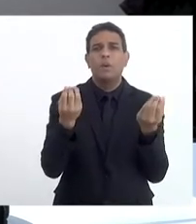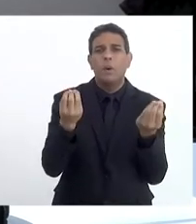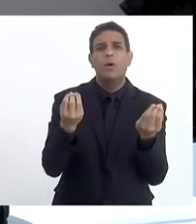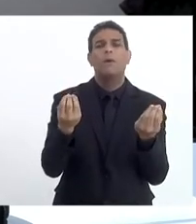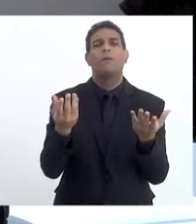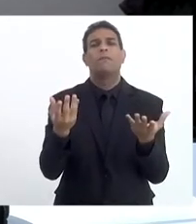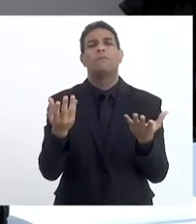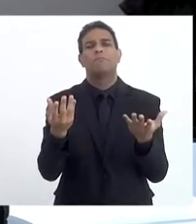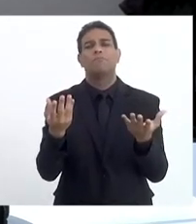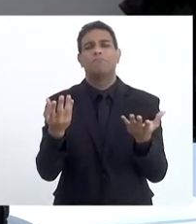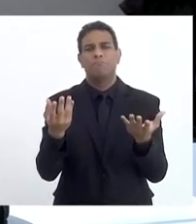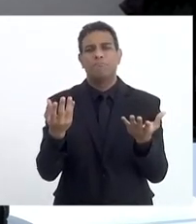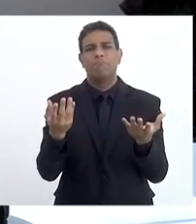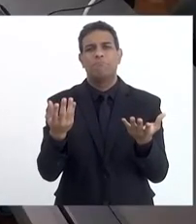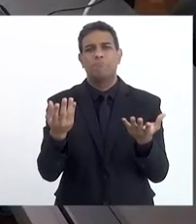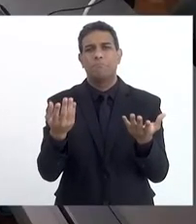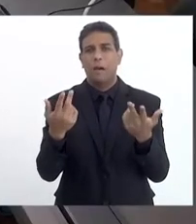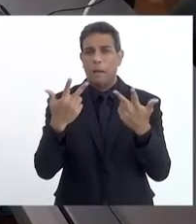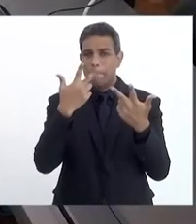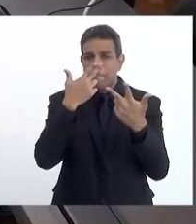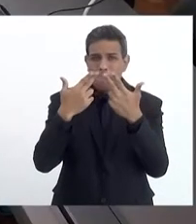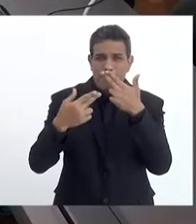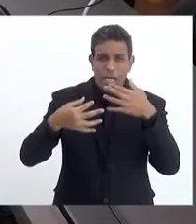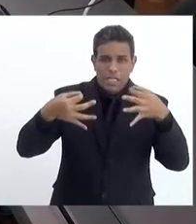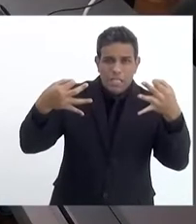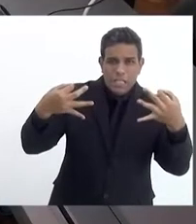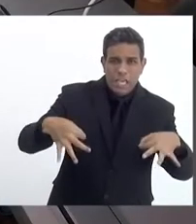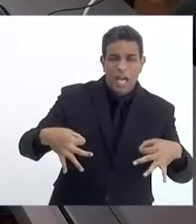não tem condição de ser assim.